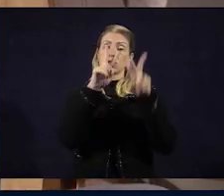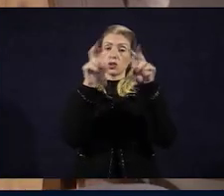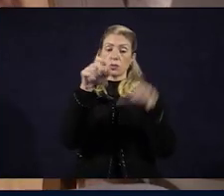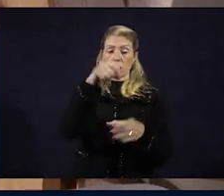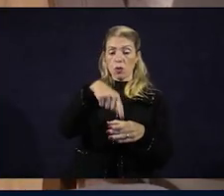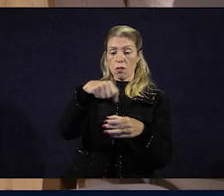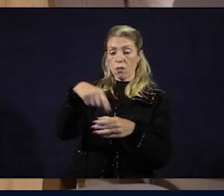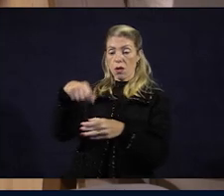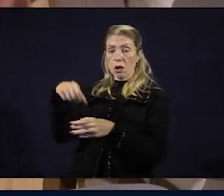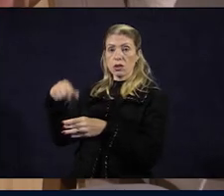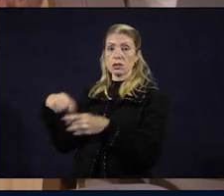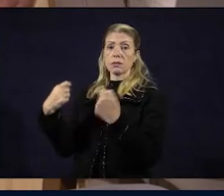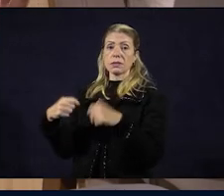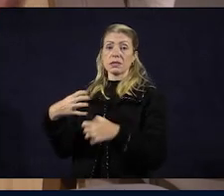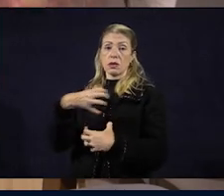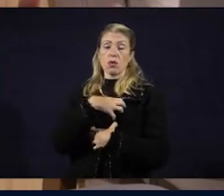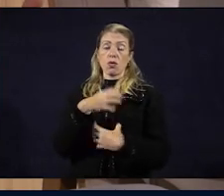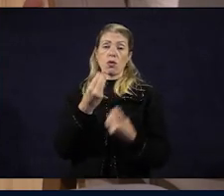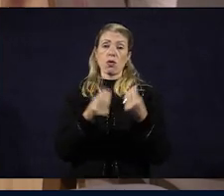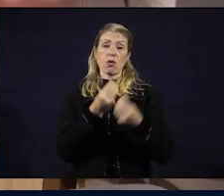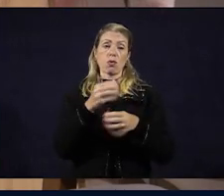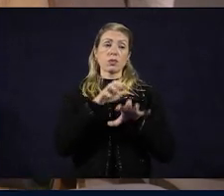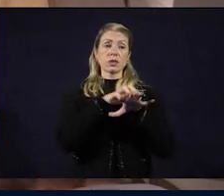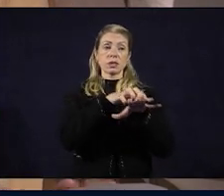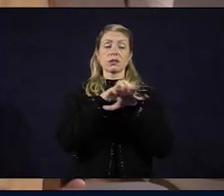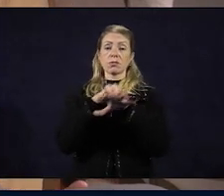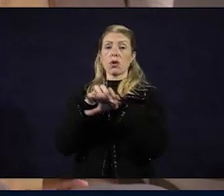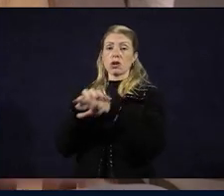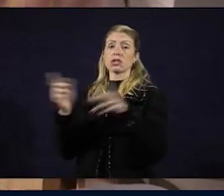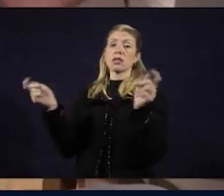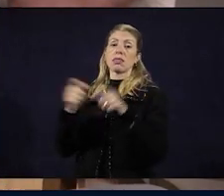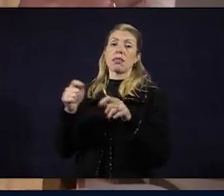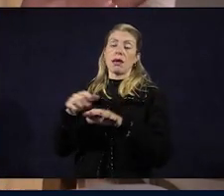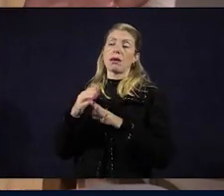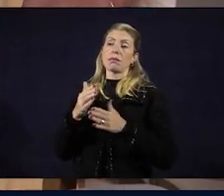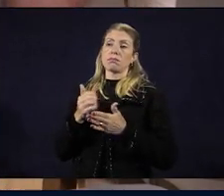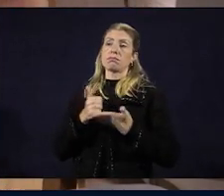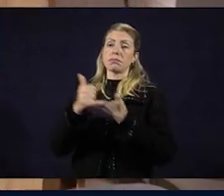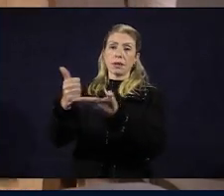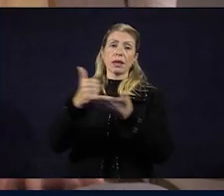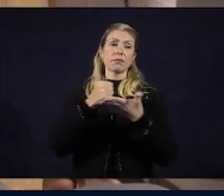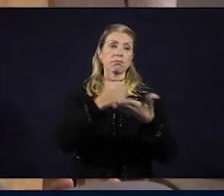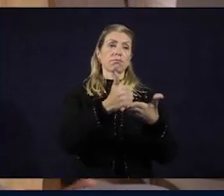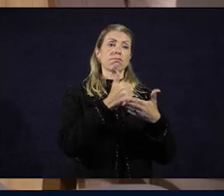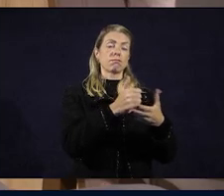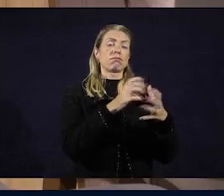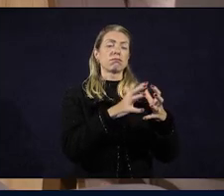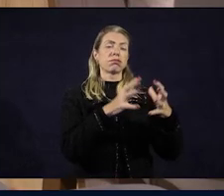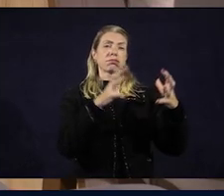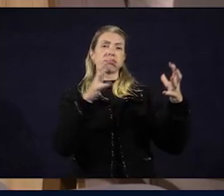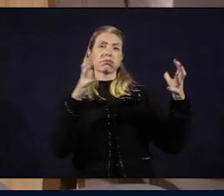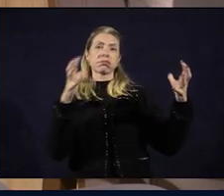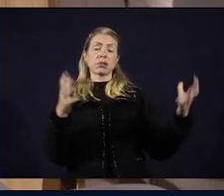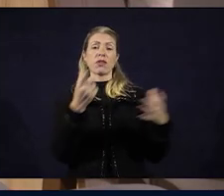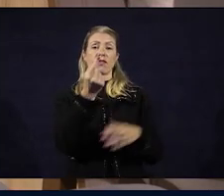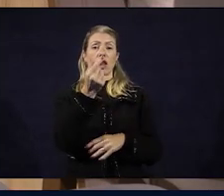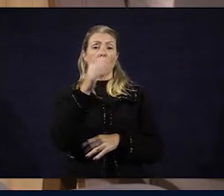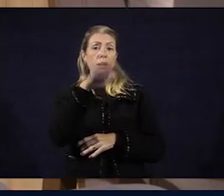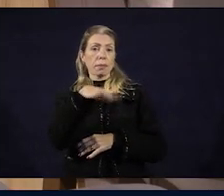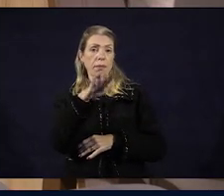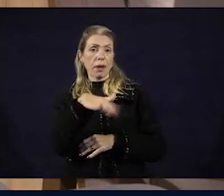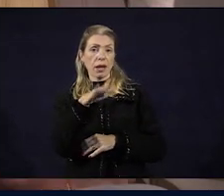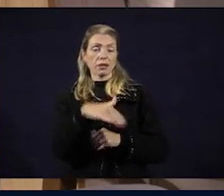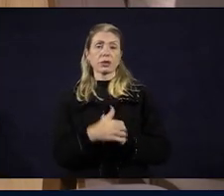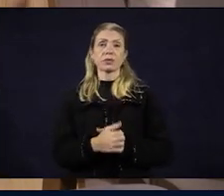precisa procurar modos de transporte que tenham a vocação de transportar grandes volumes com baixo valor agregado. Então, o esforço nosso